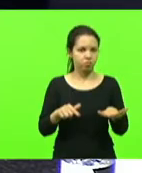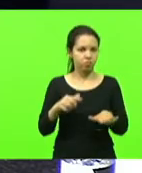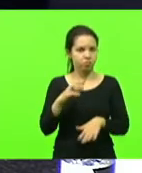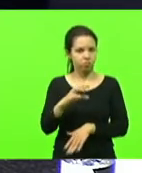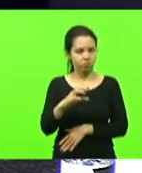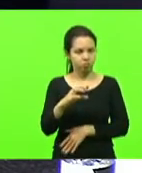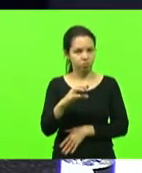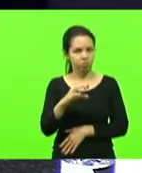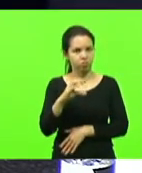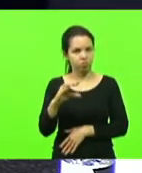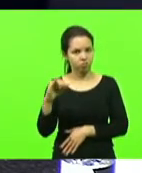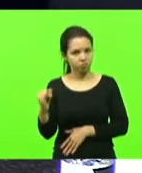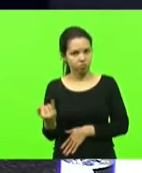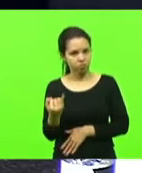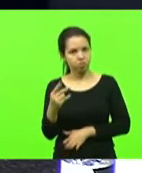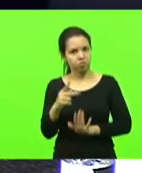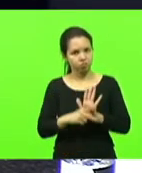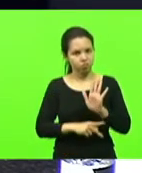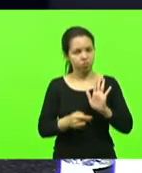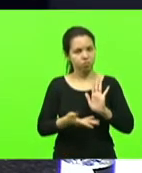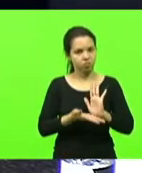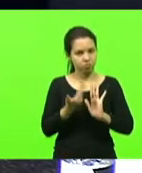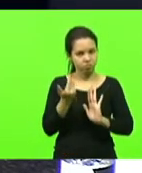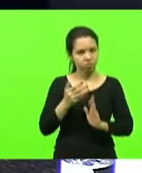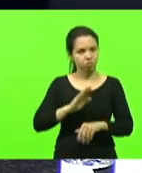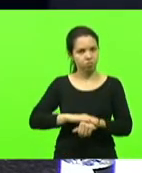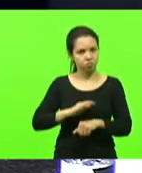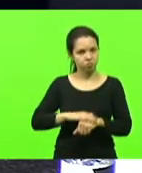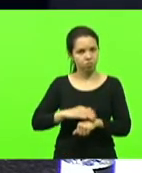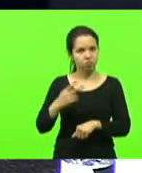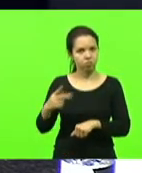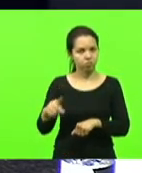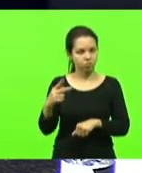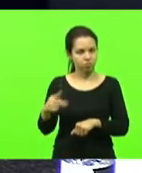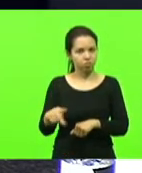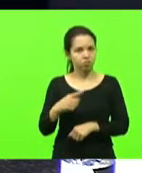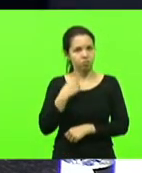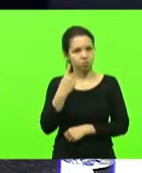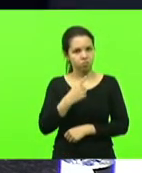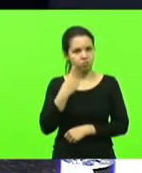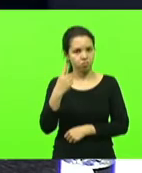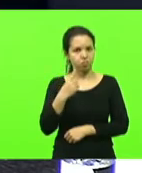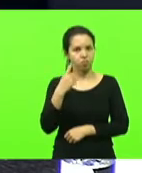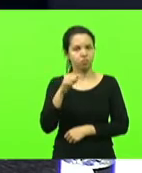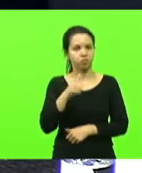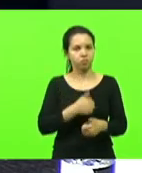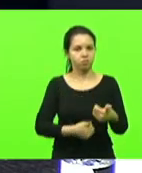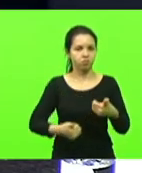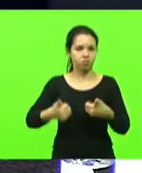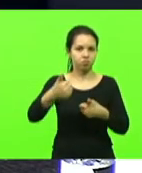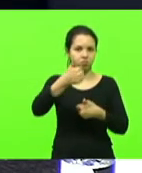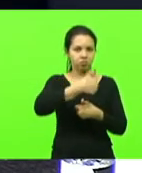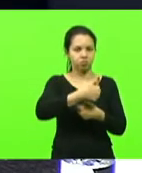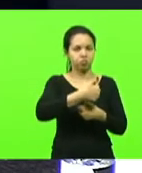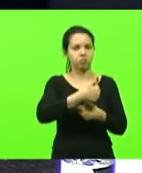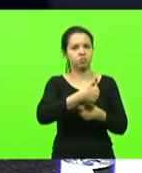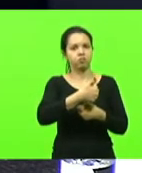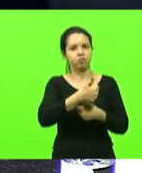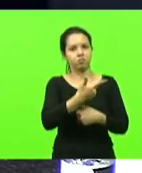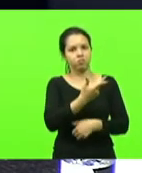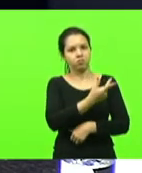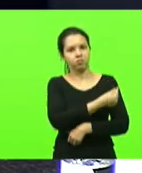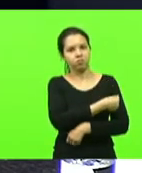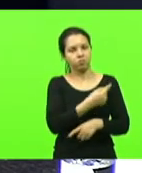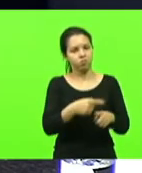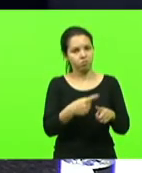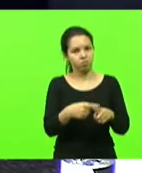que eu retirei, que estava na relatoria do deputado Cobalcini, que era de prioridade na vacinação, porque já perdeu o objeto da vacinação. E